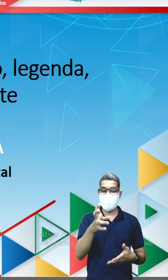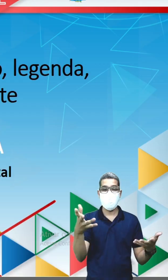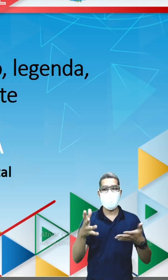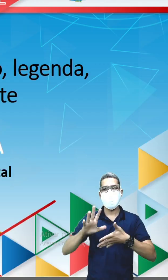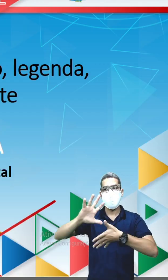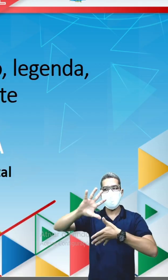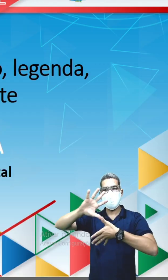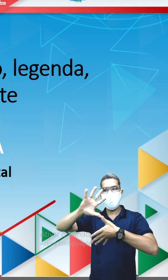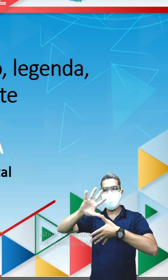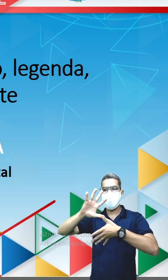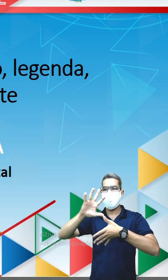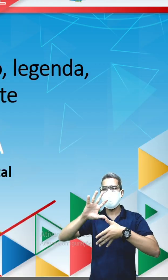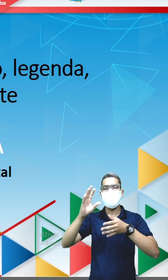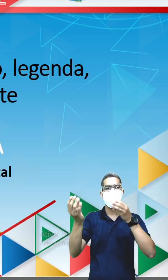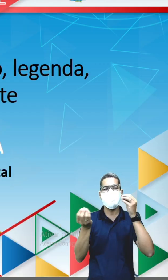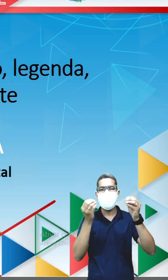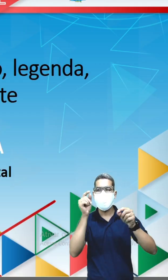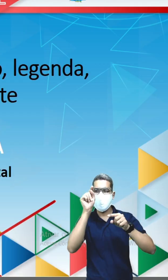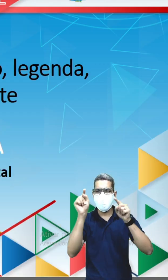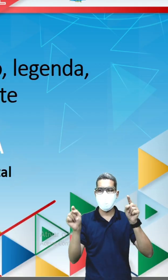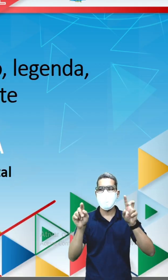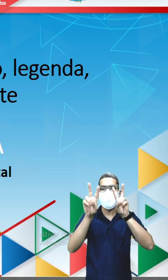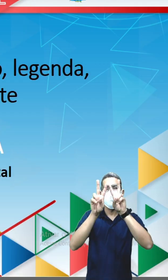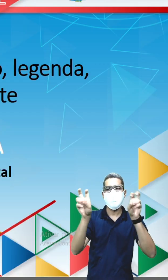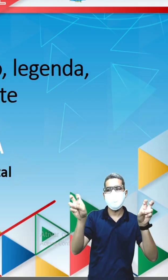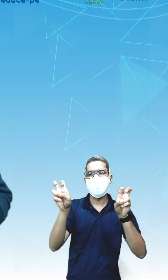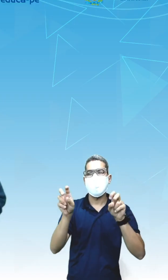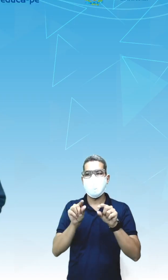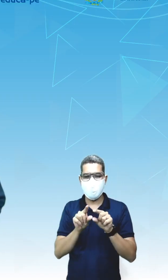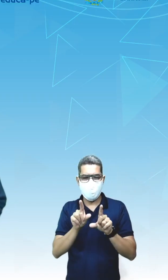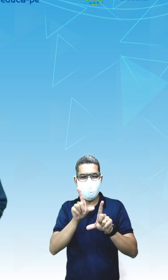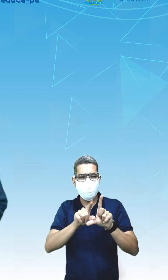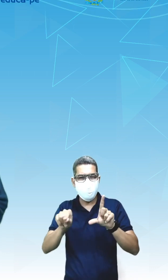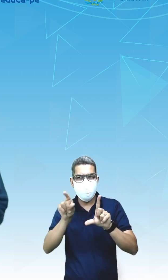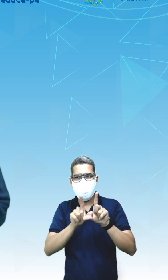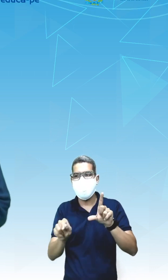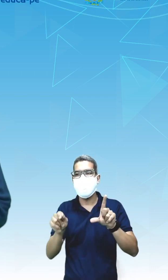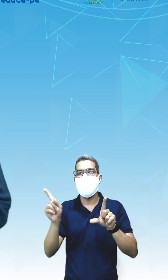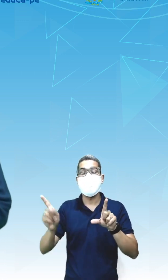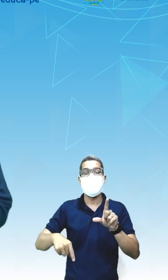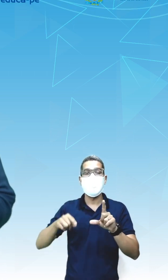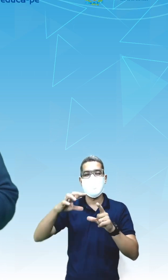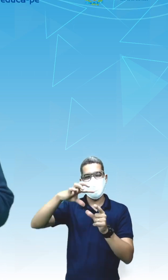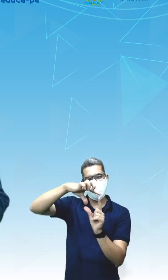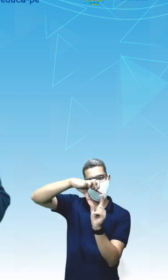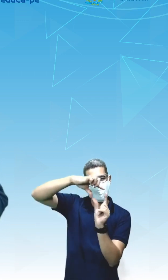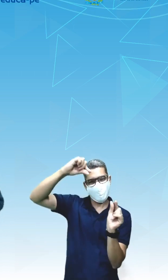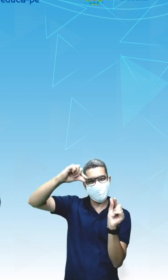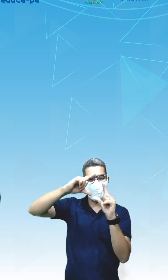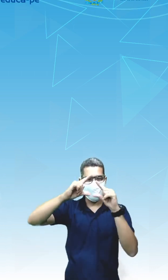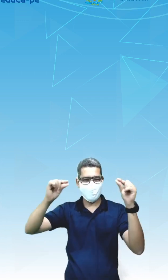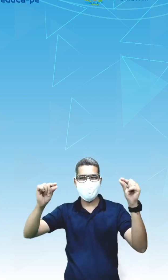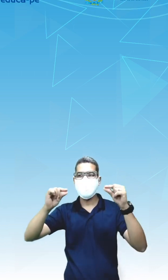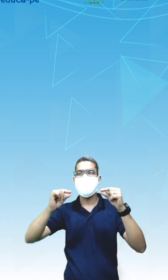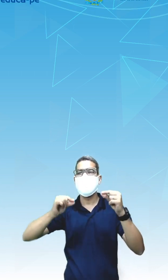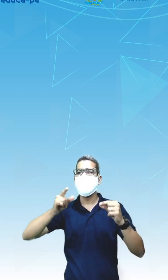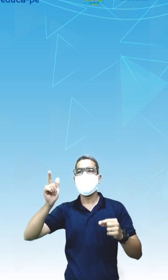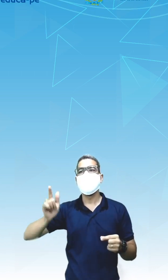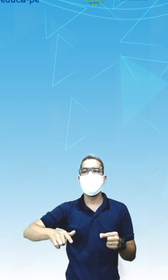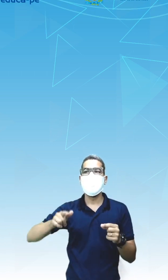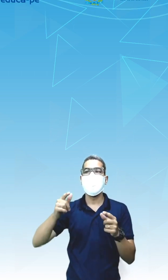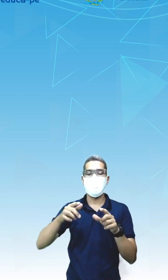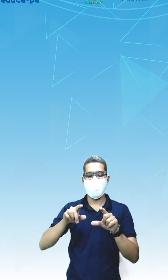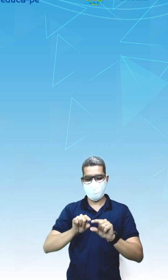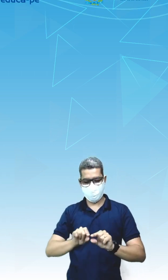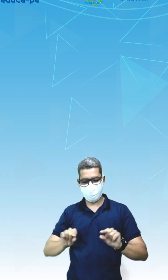mapas, título, legenda, rosa dos ventos e a fonte. Tudo isso está relacionado aos